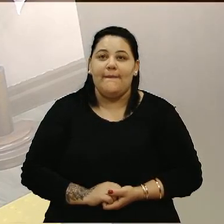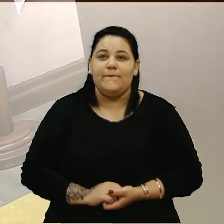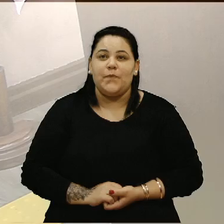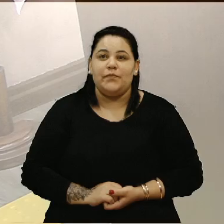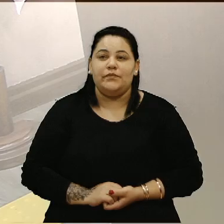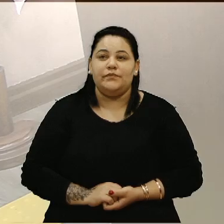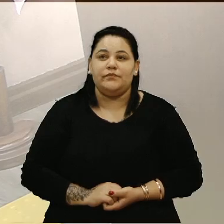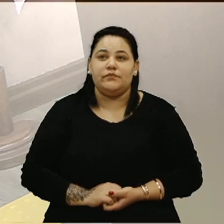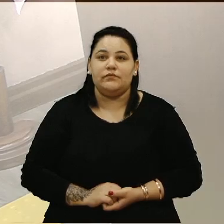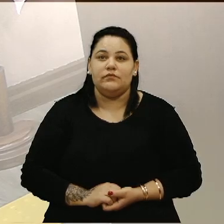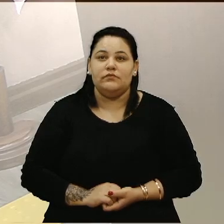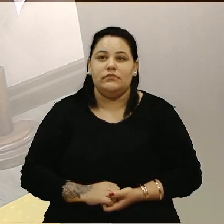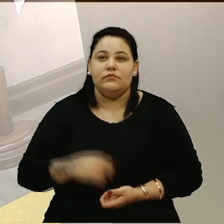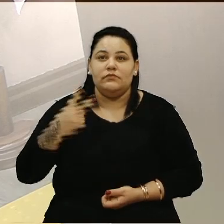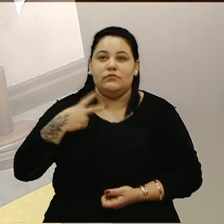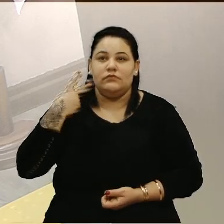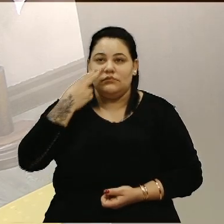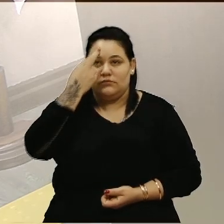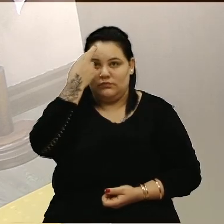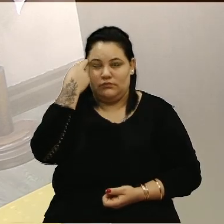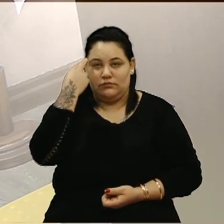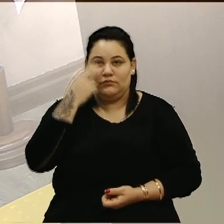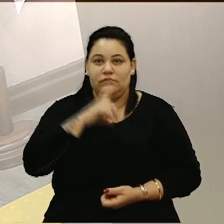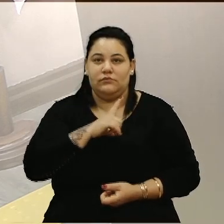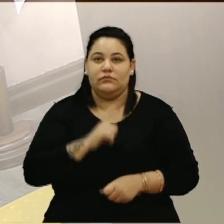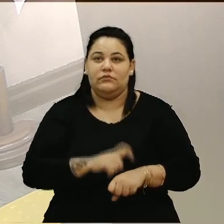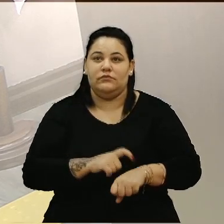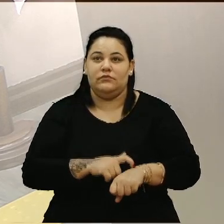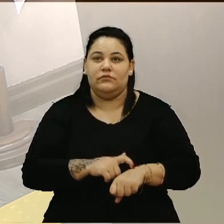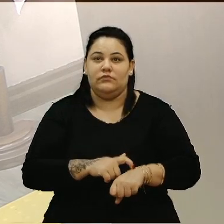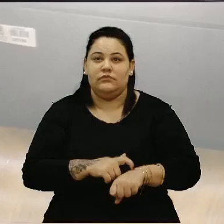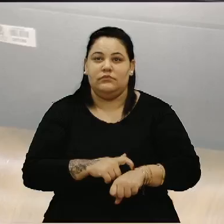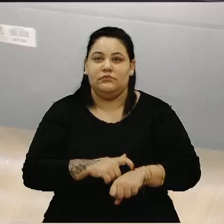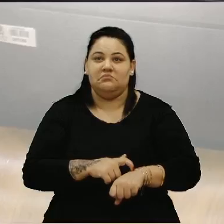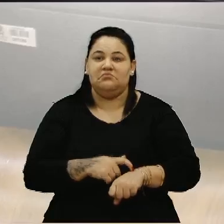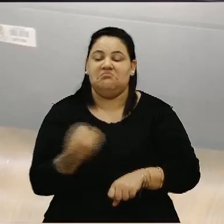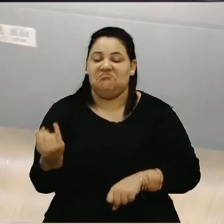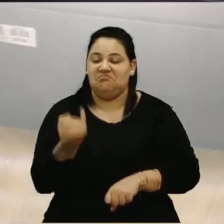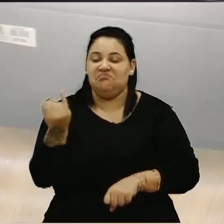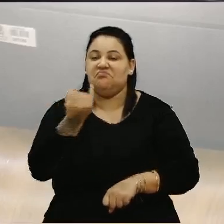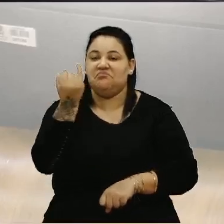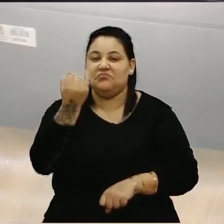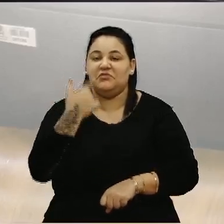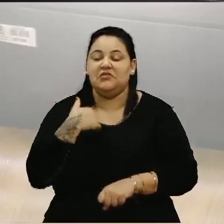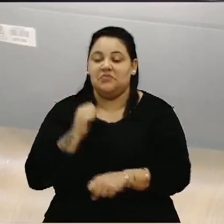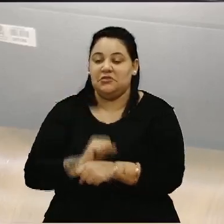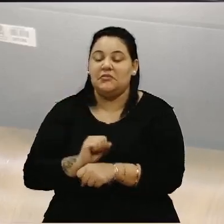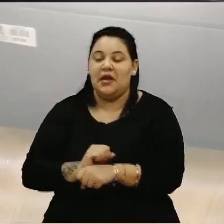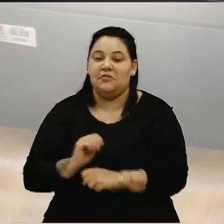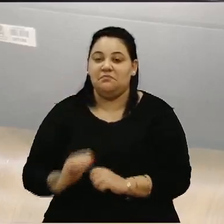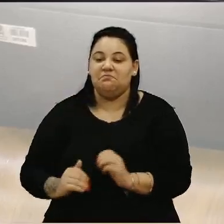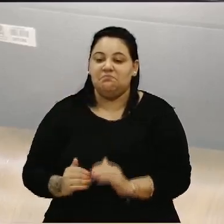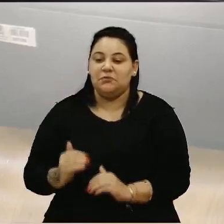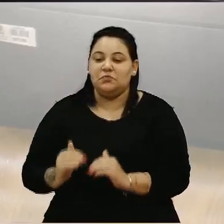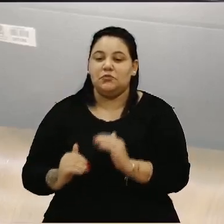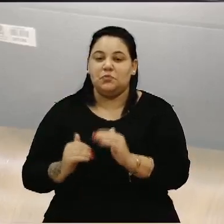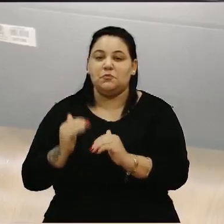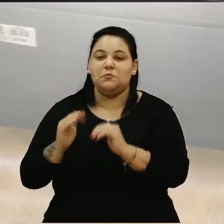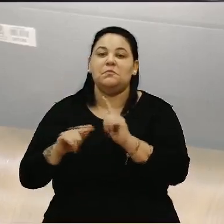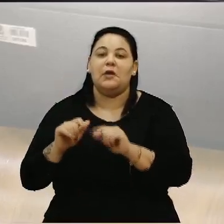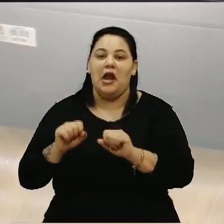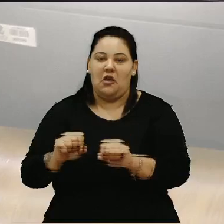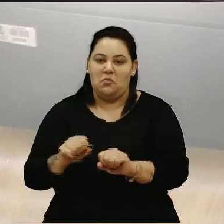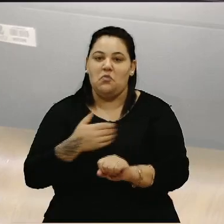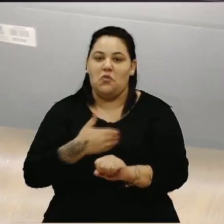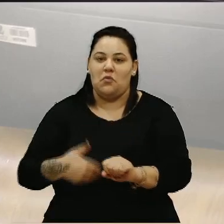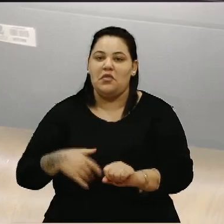eu tenho certeza que é um grande momento. E eu espero, sinceramente, que avance essa questão do mercado público, que ele pode